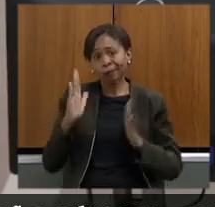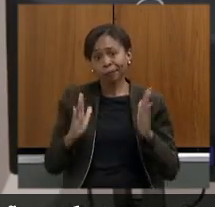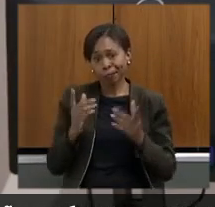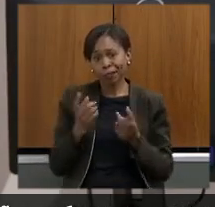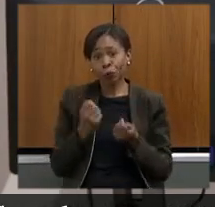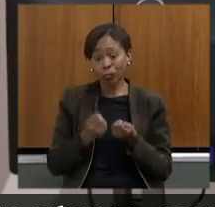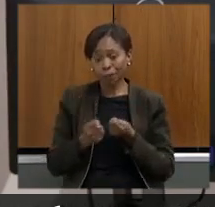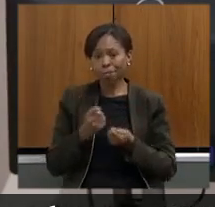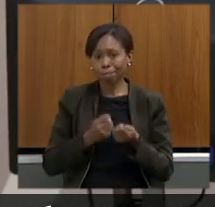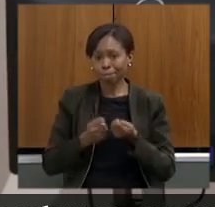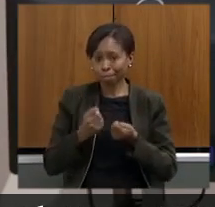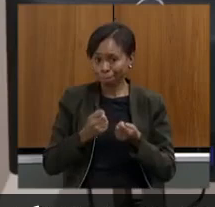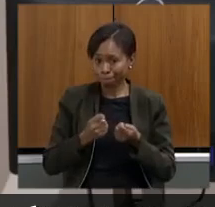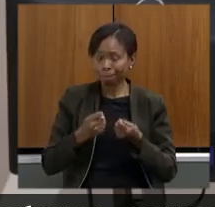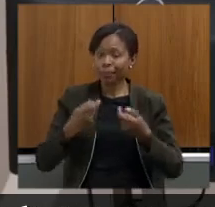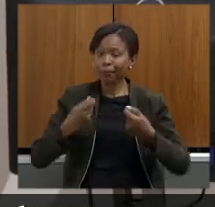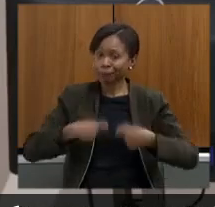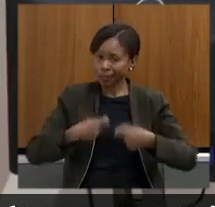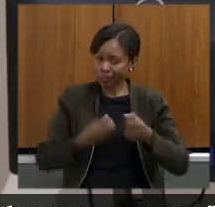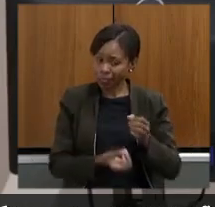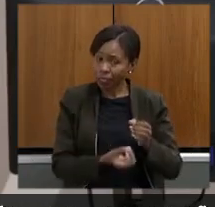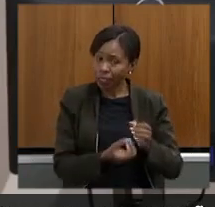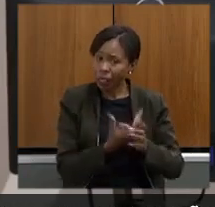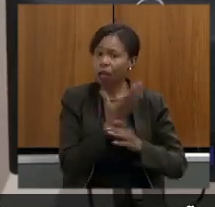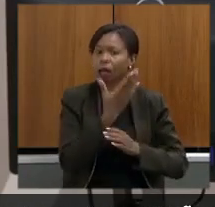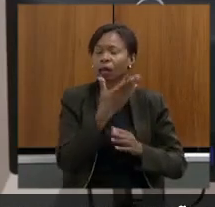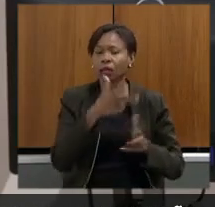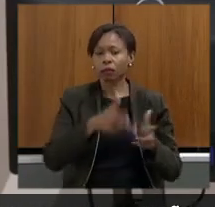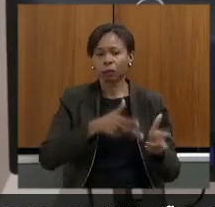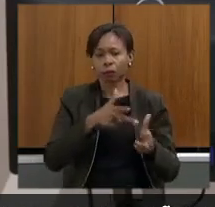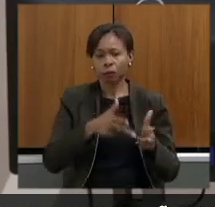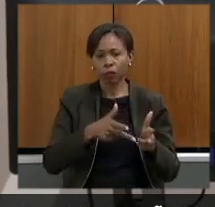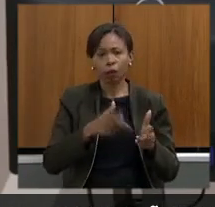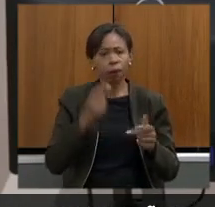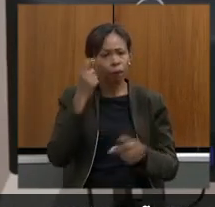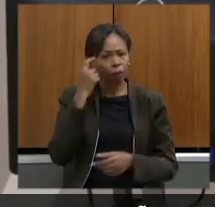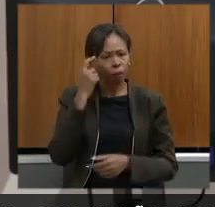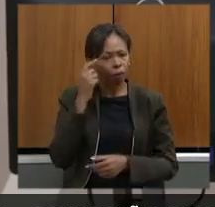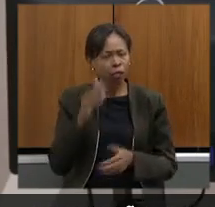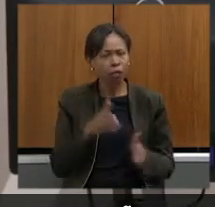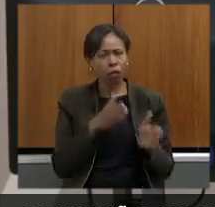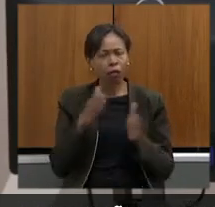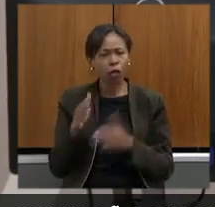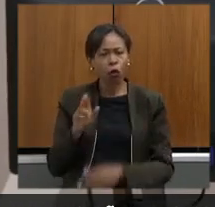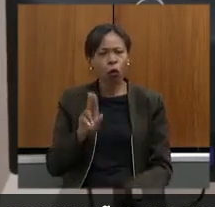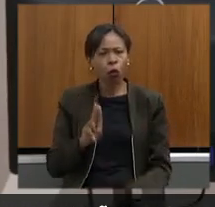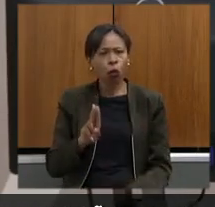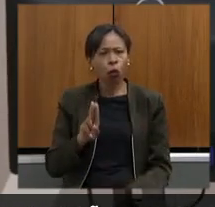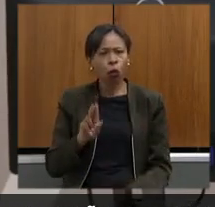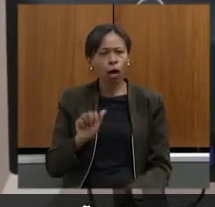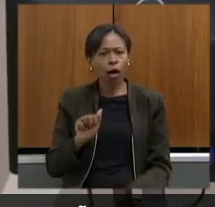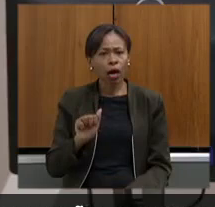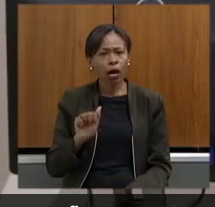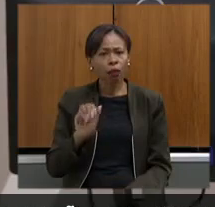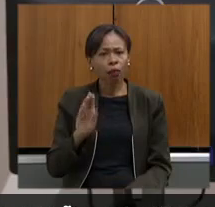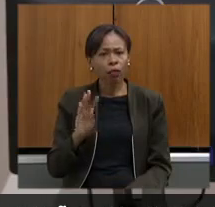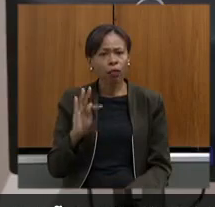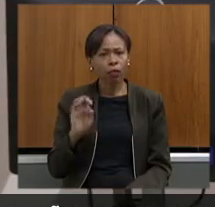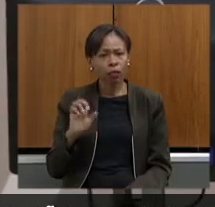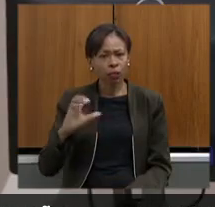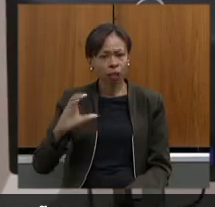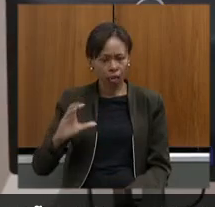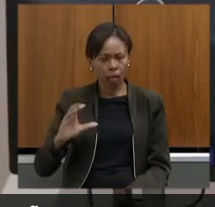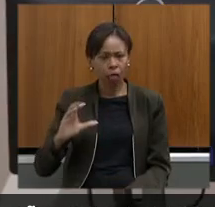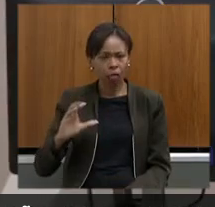é fundamental as ferrovias Imagine que aqui do nosso lado da OAB Tec e a Caterpillar que são